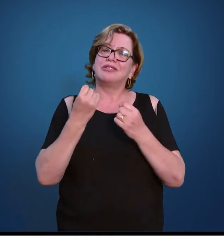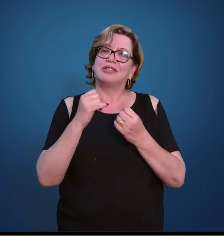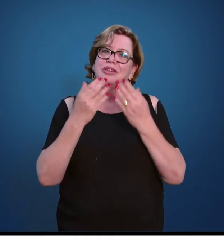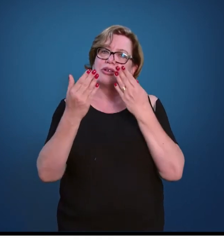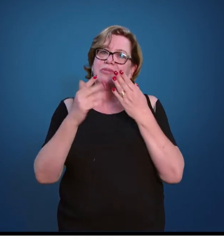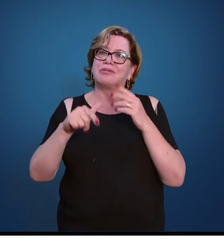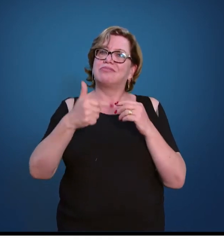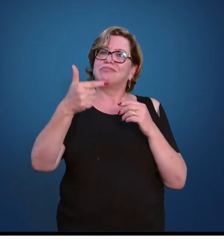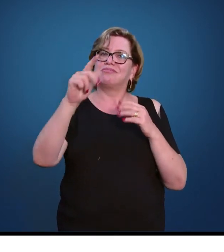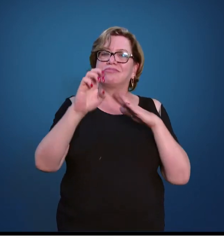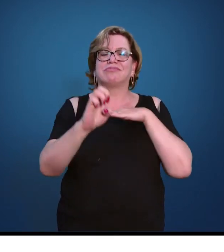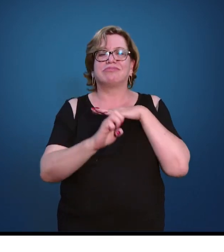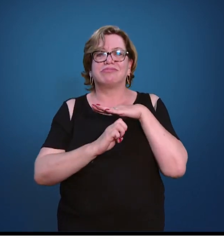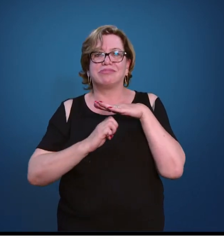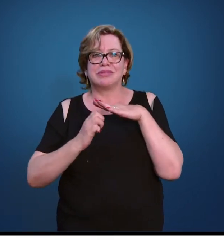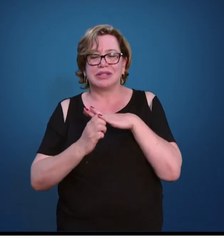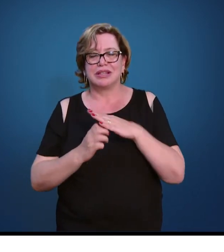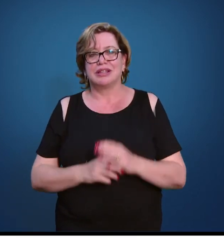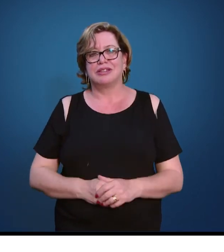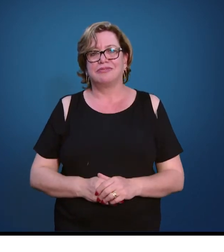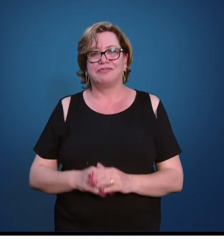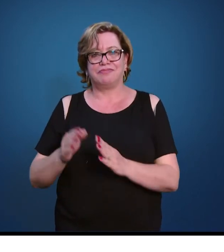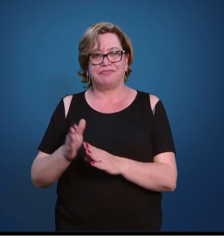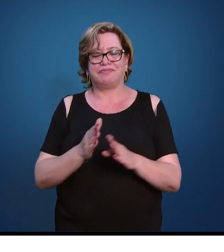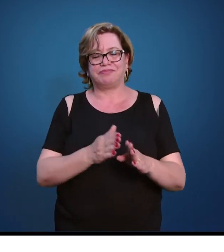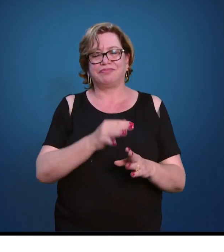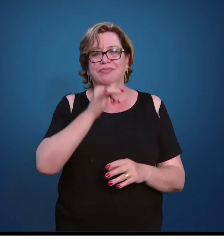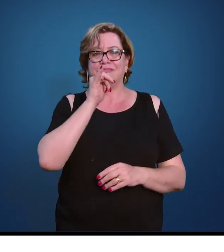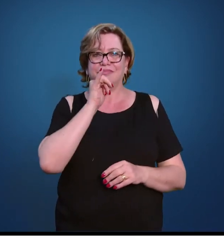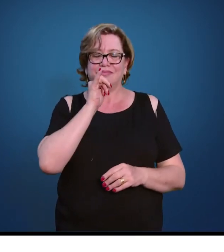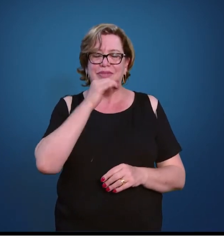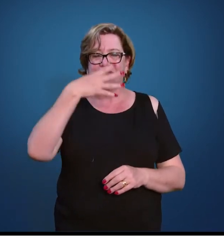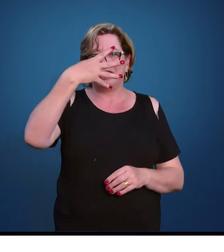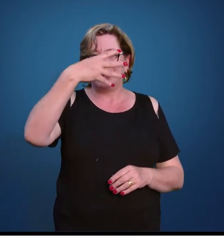outras empresas. Pegando o exemplo do 40% de